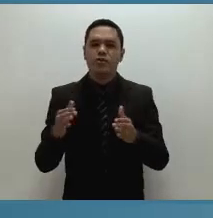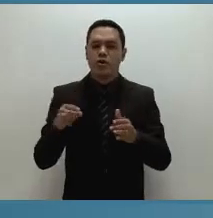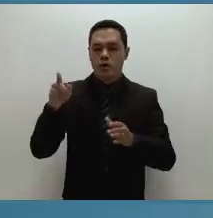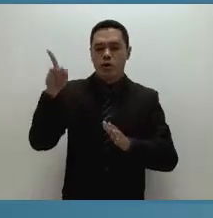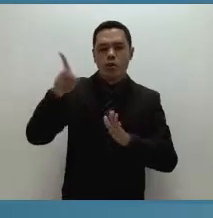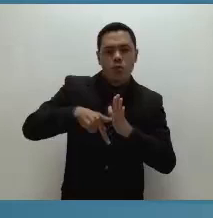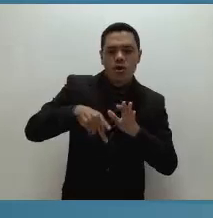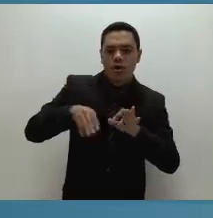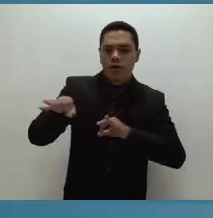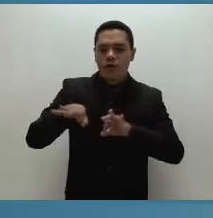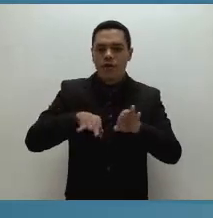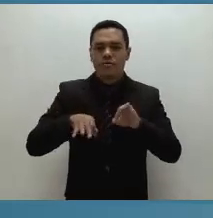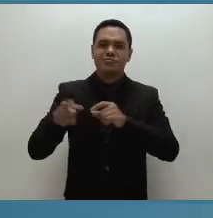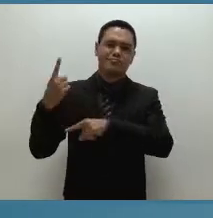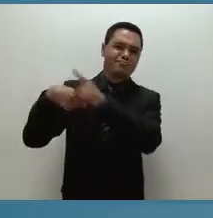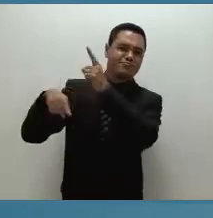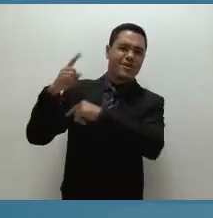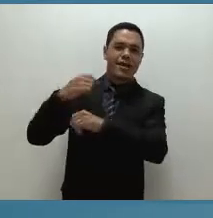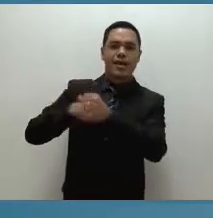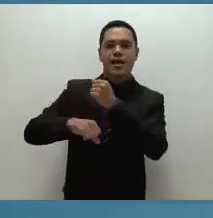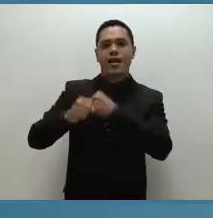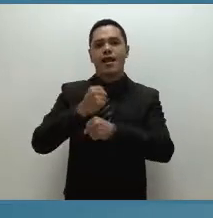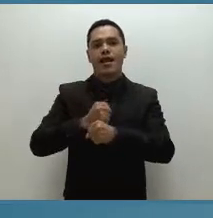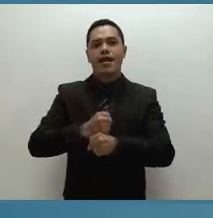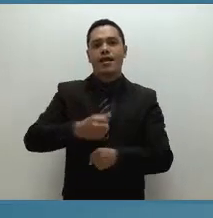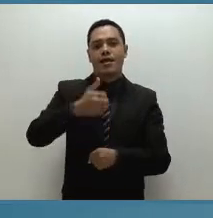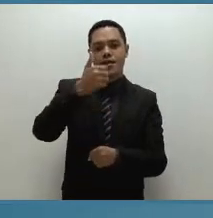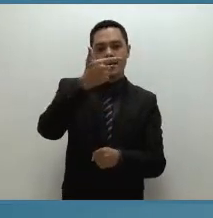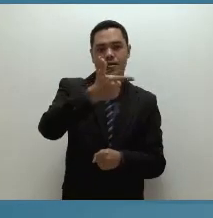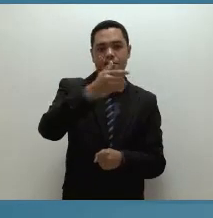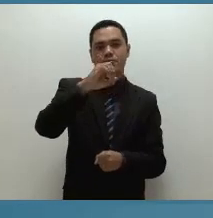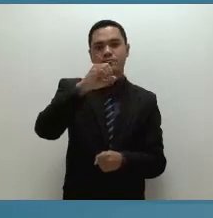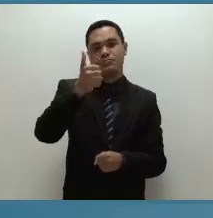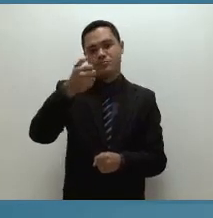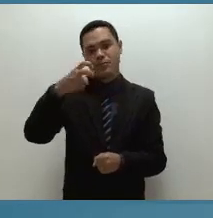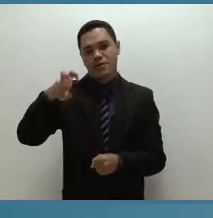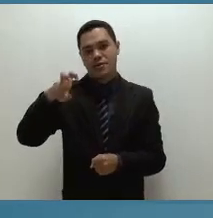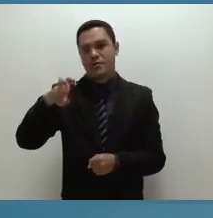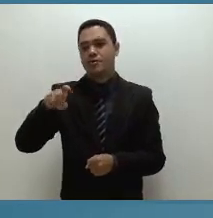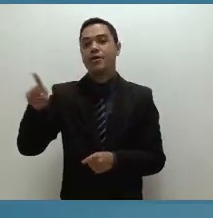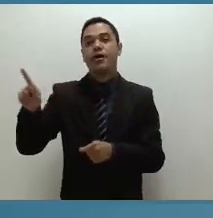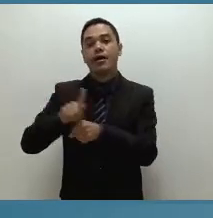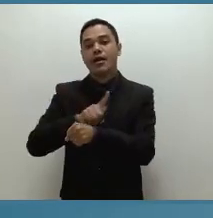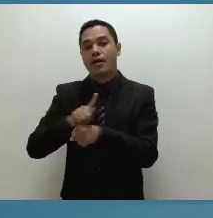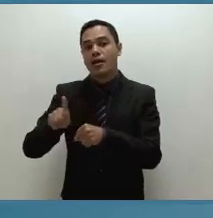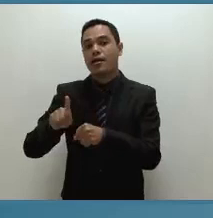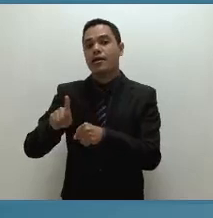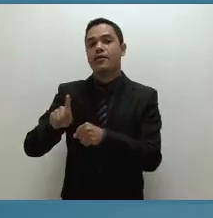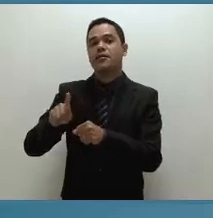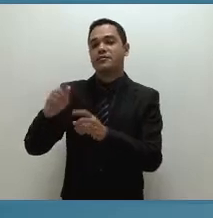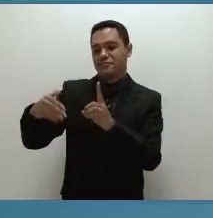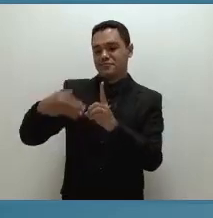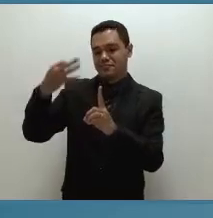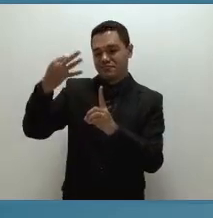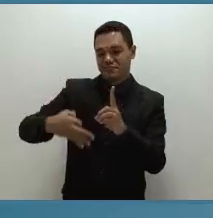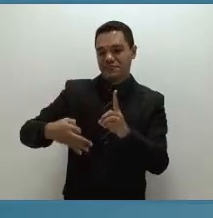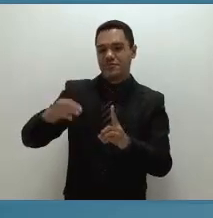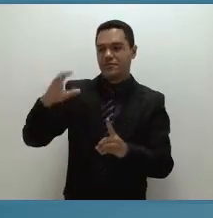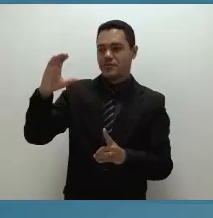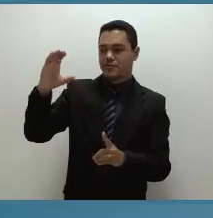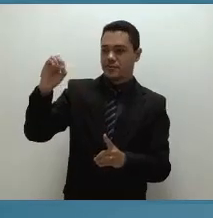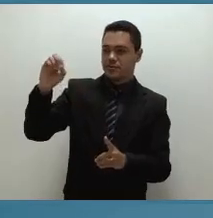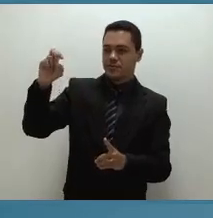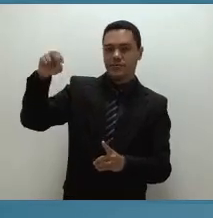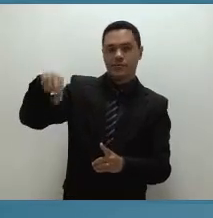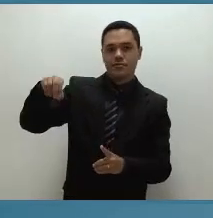aconteceu no ano de 2015, na gestão ainda do desembargador Constantino Augusto